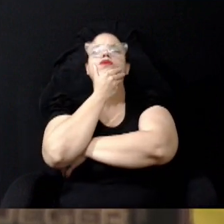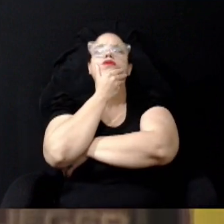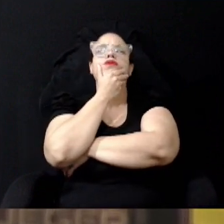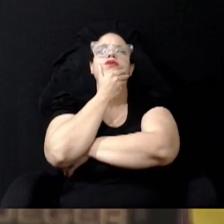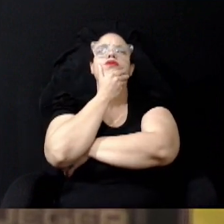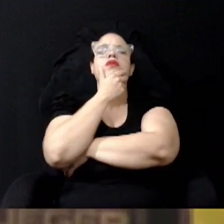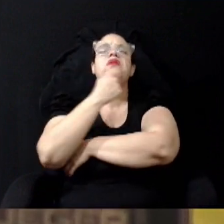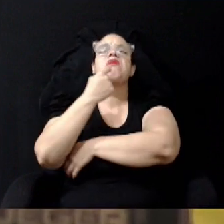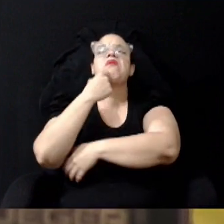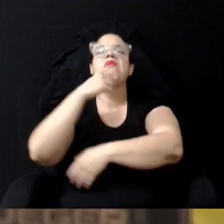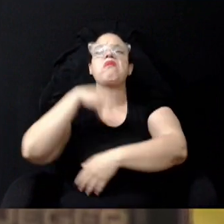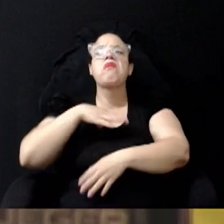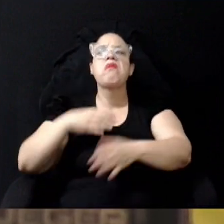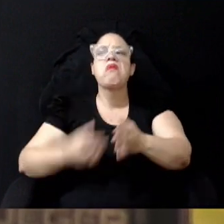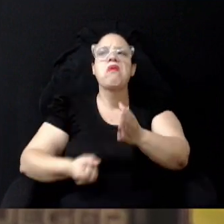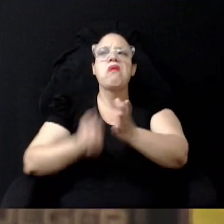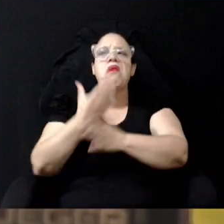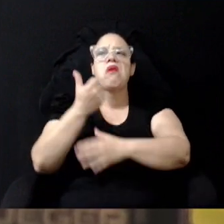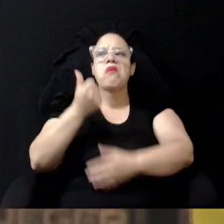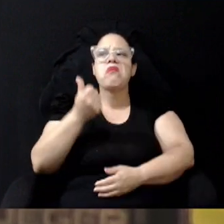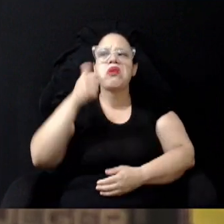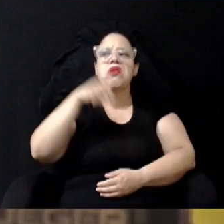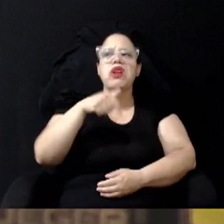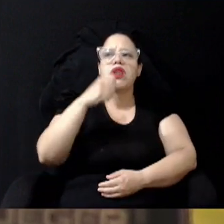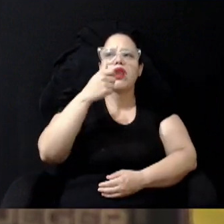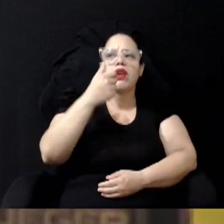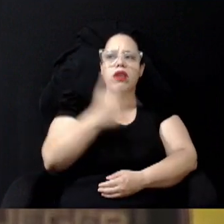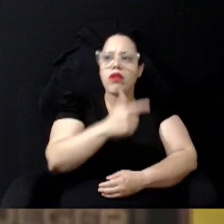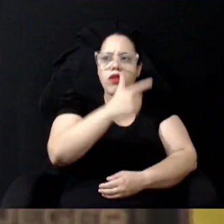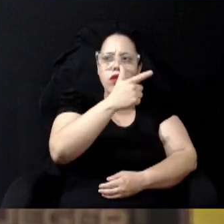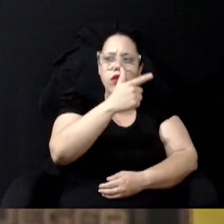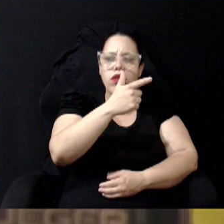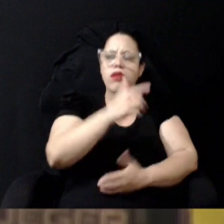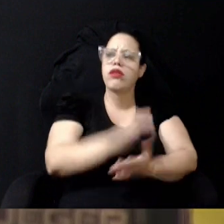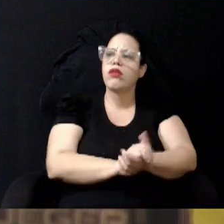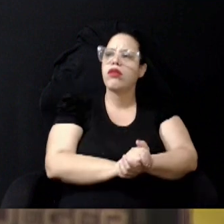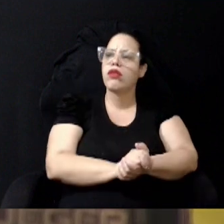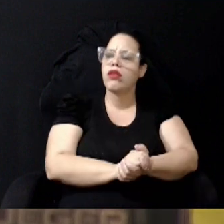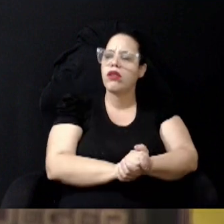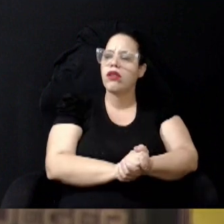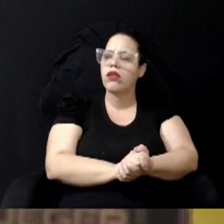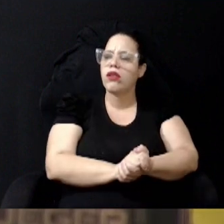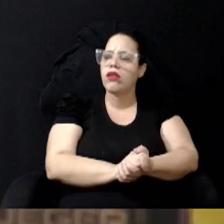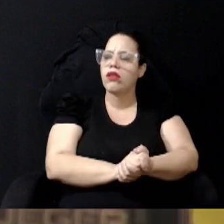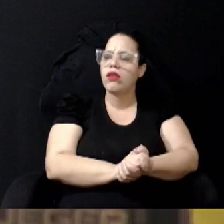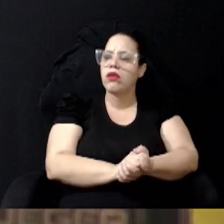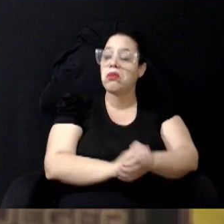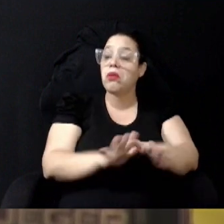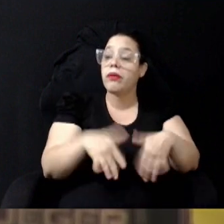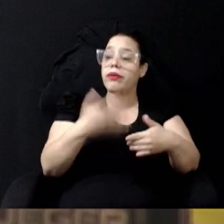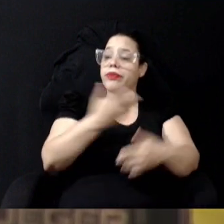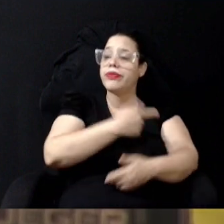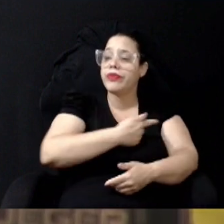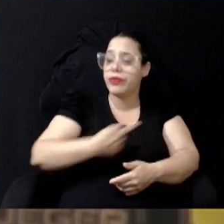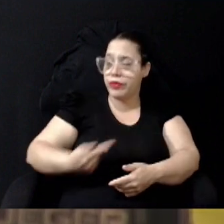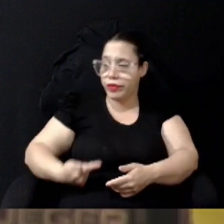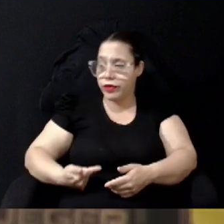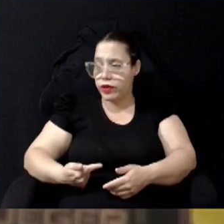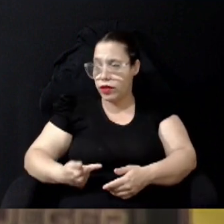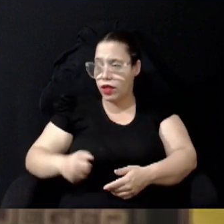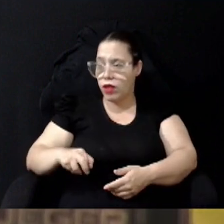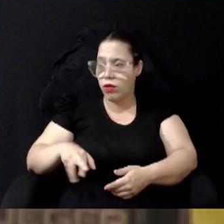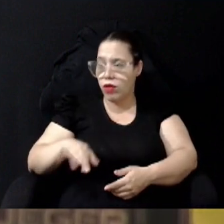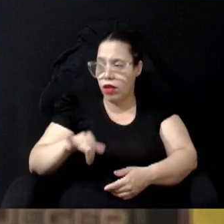em 1722, né? Quando o governador da capitania de São Paulo,